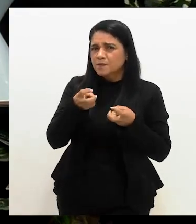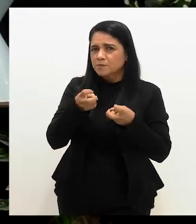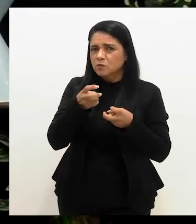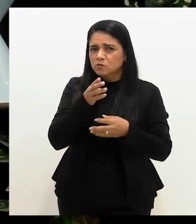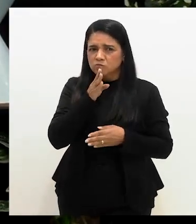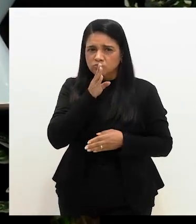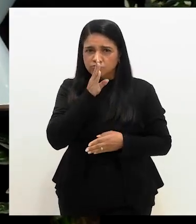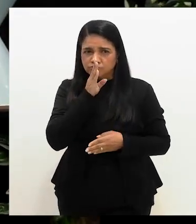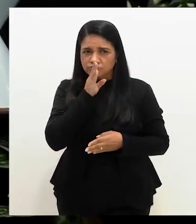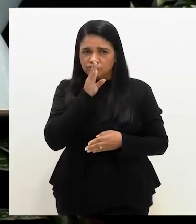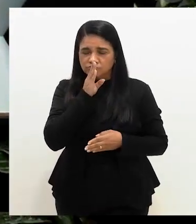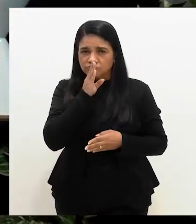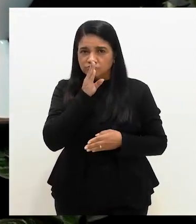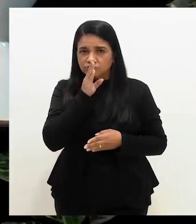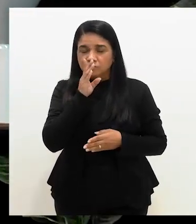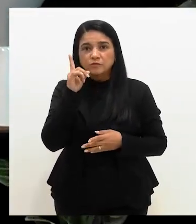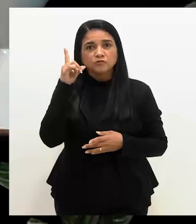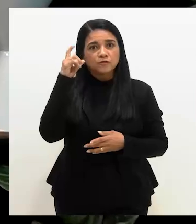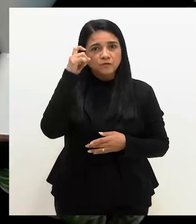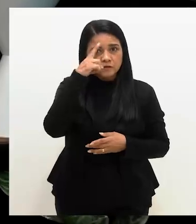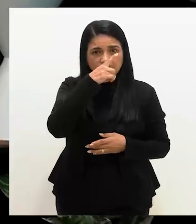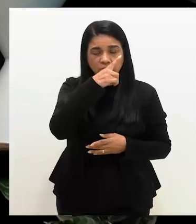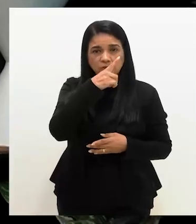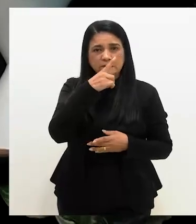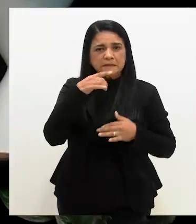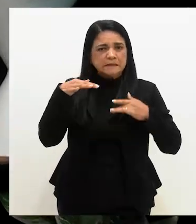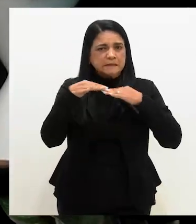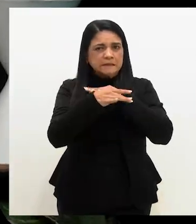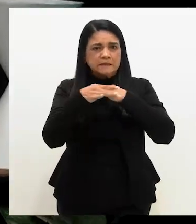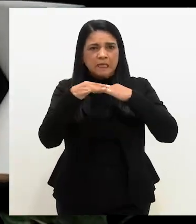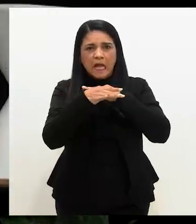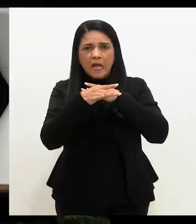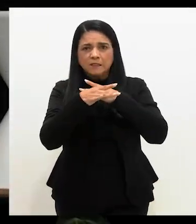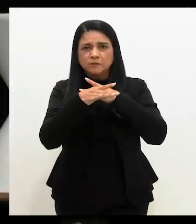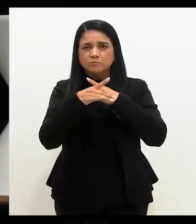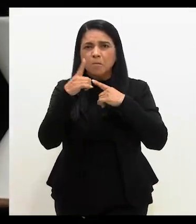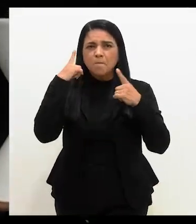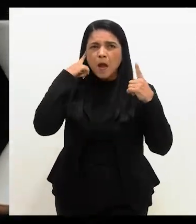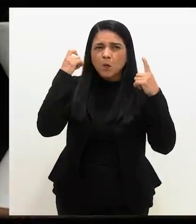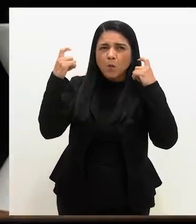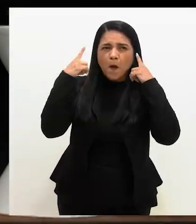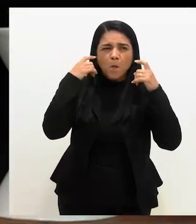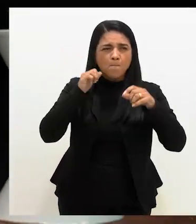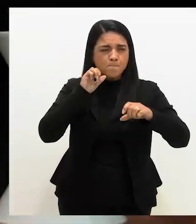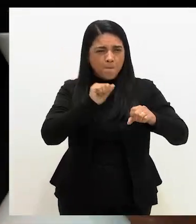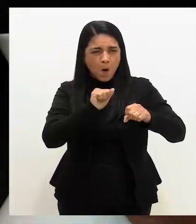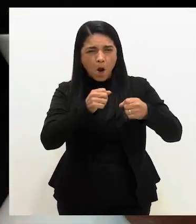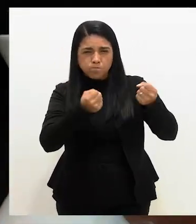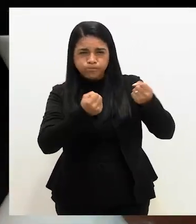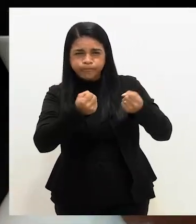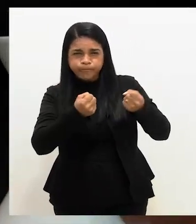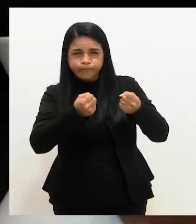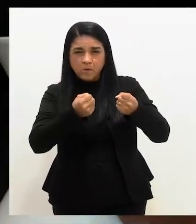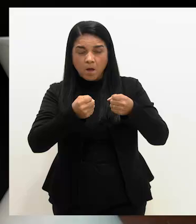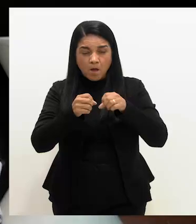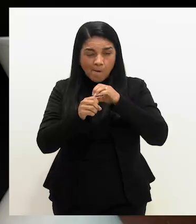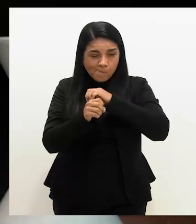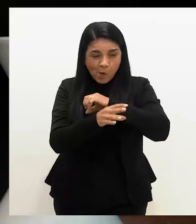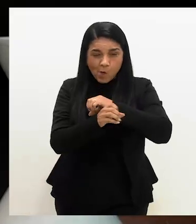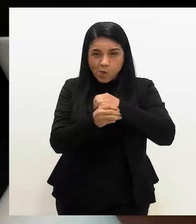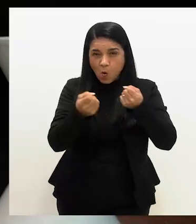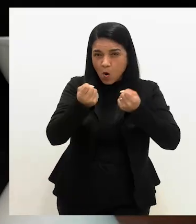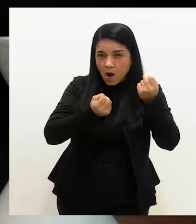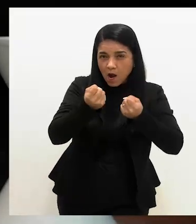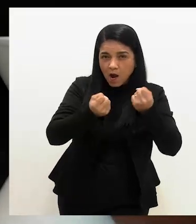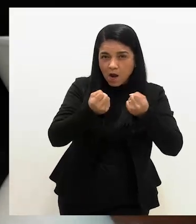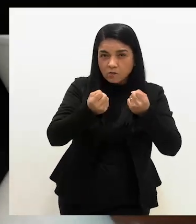reparou que o silêncio anda em extinção? As cidades viraram verdadeiras orquestras desafinadas com buzinas, escapamentos, gente